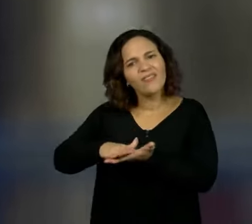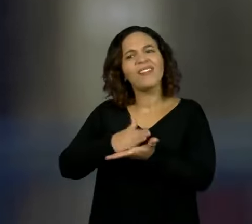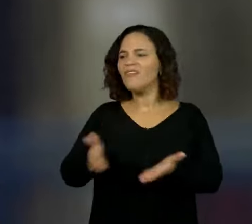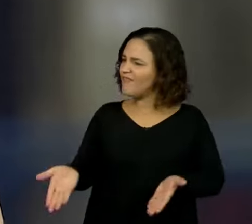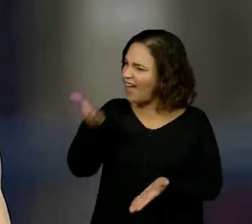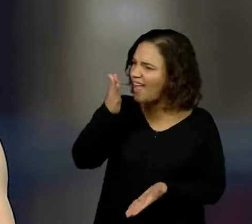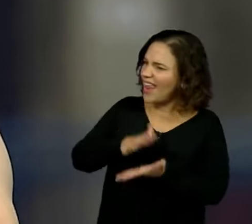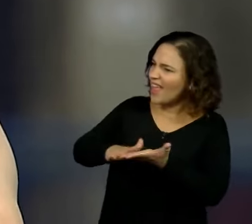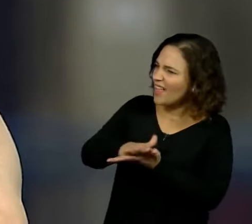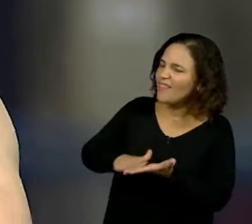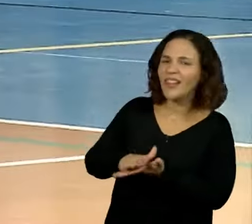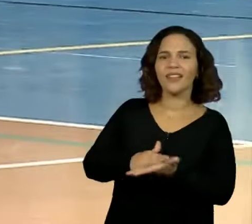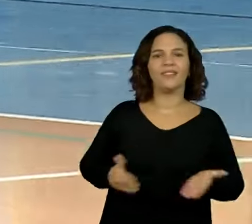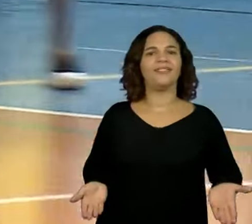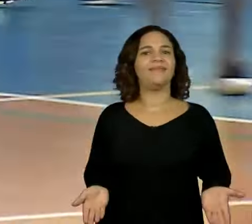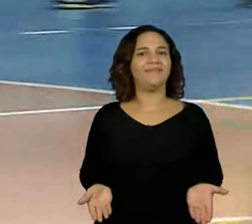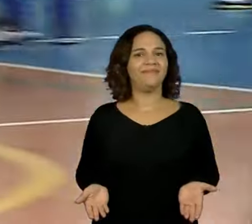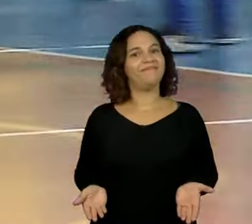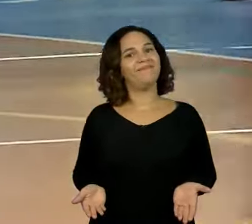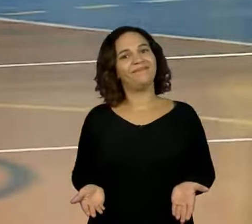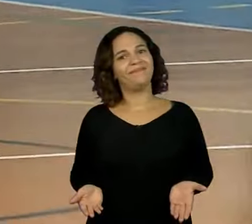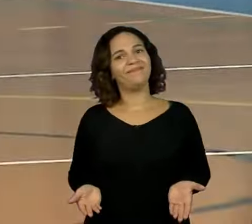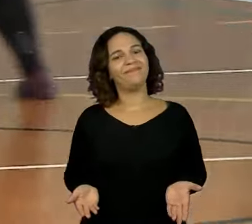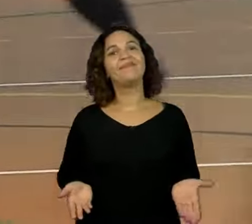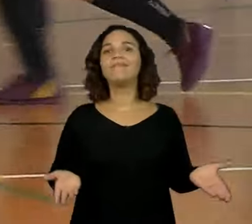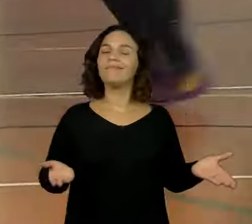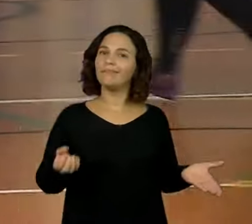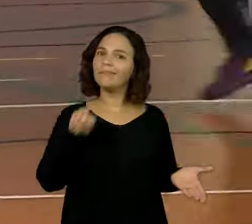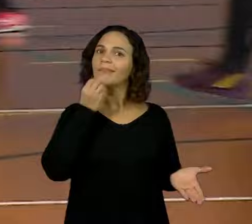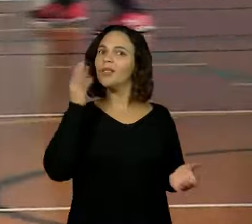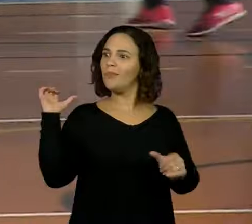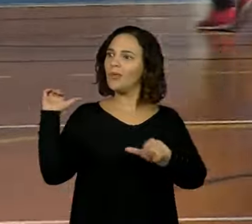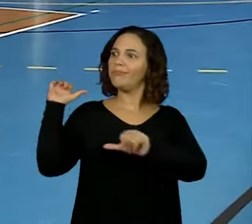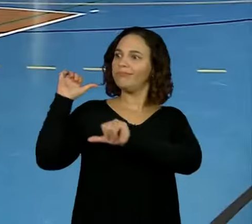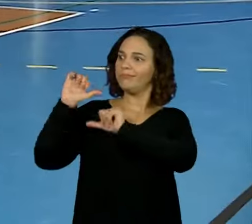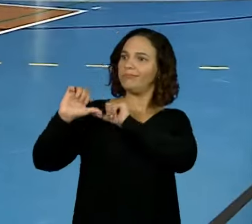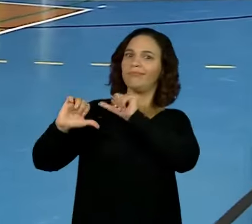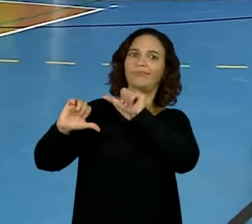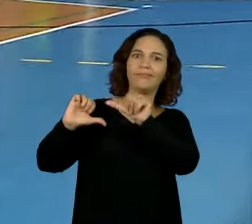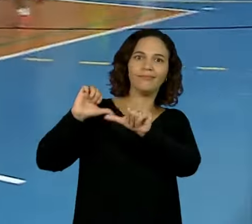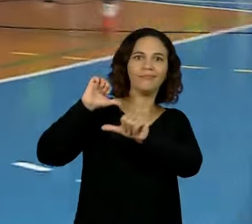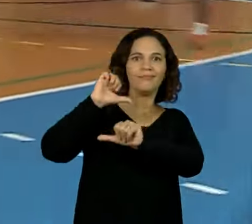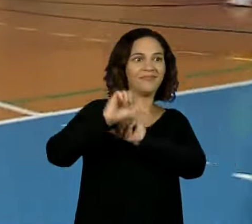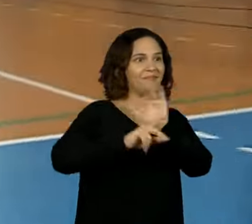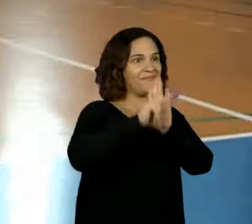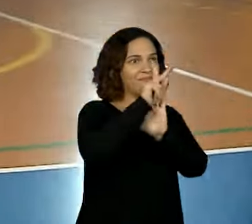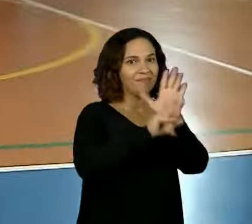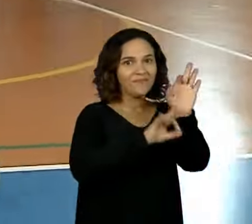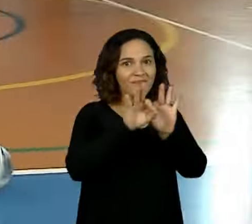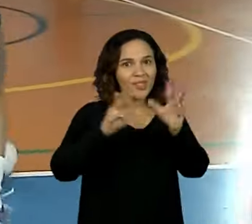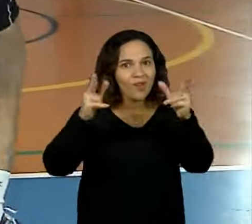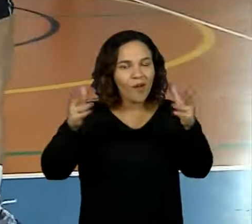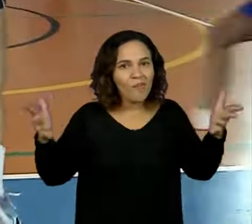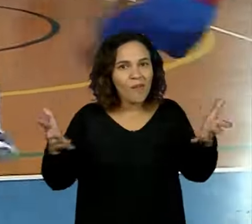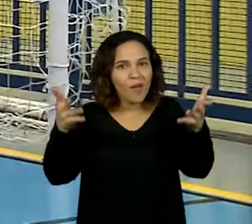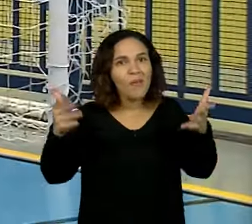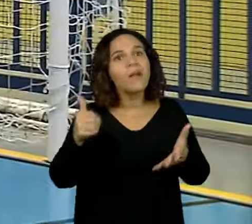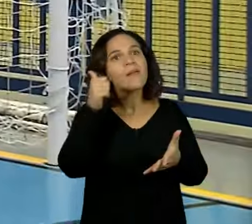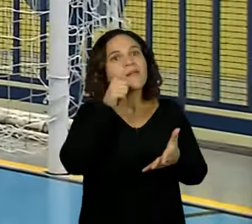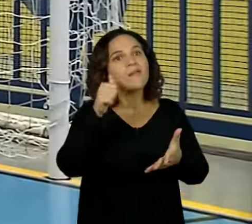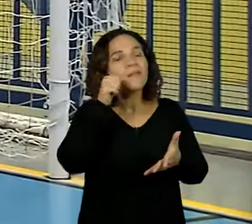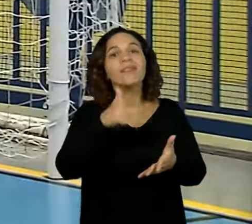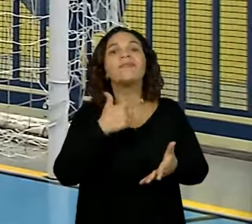quadra. E ainda bem que o cenário vem mudando. São projetos como este que fazem meninas